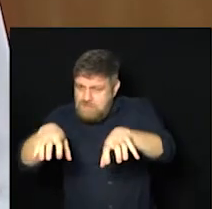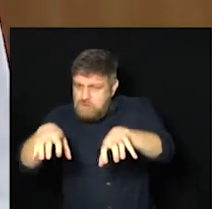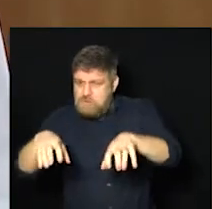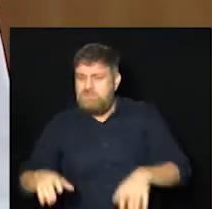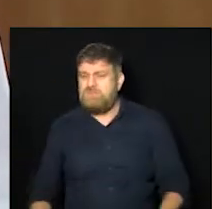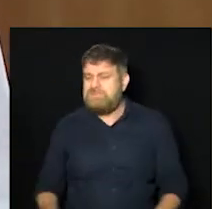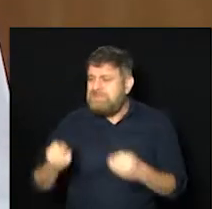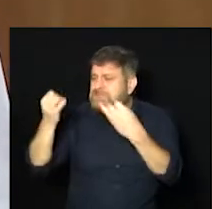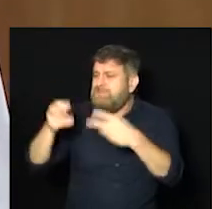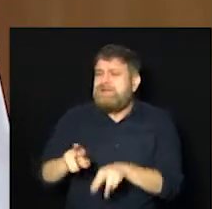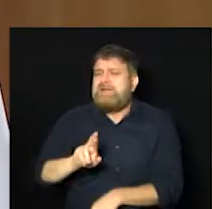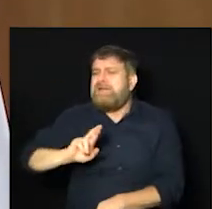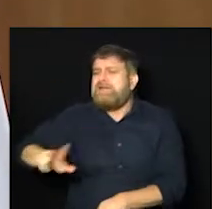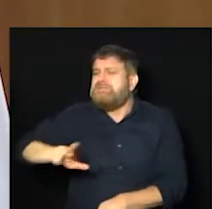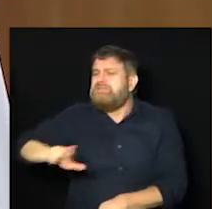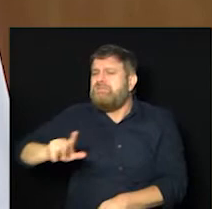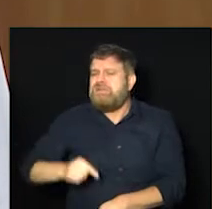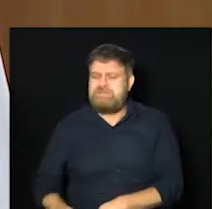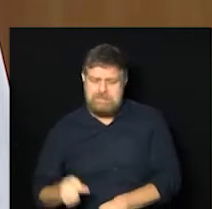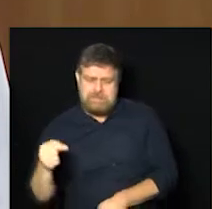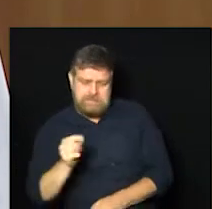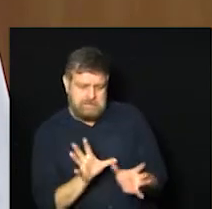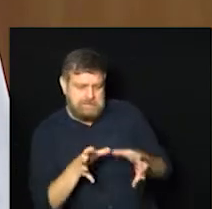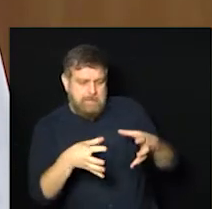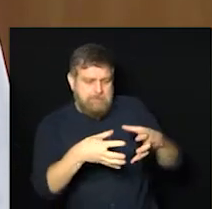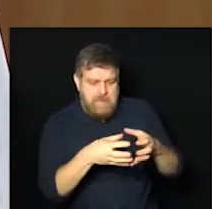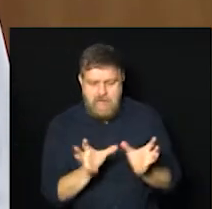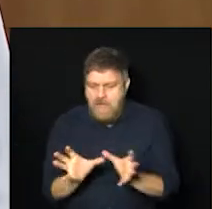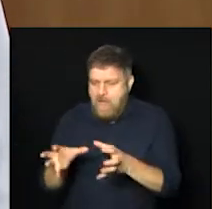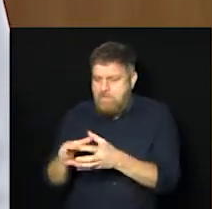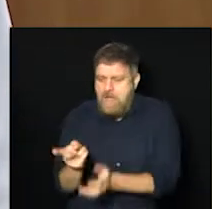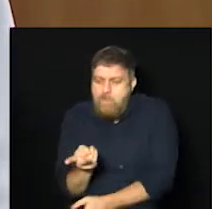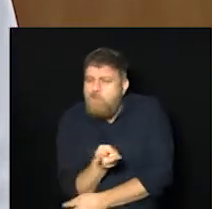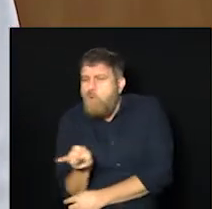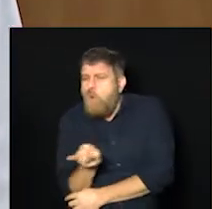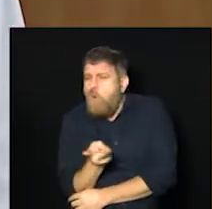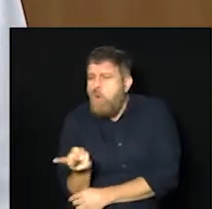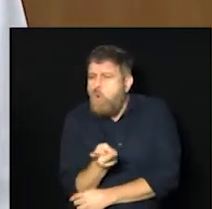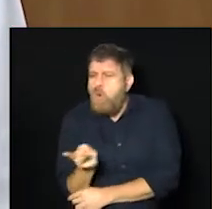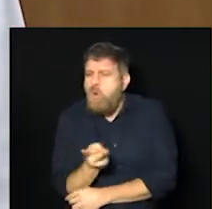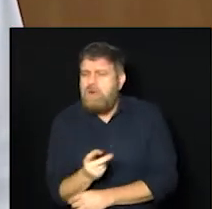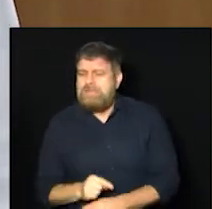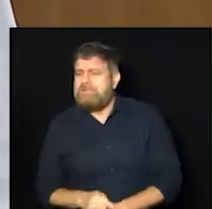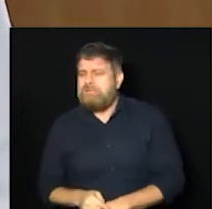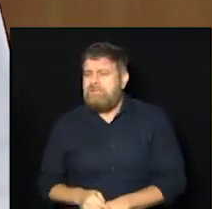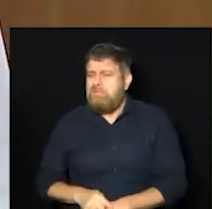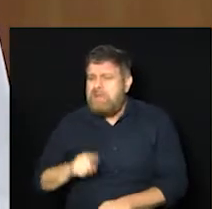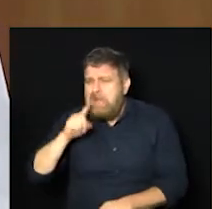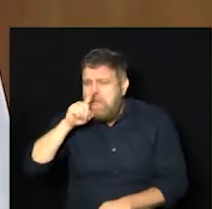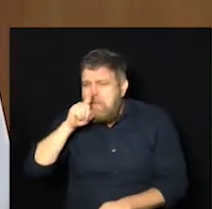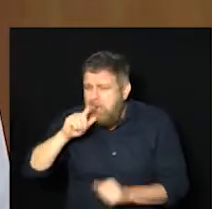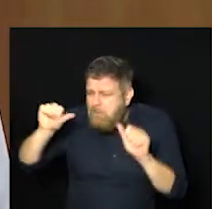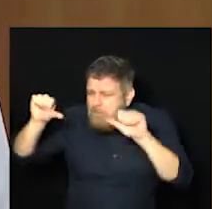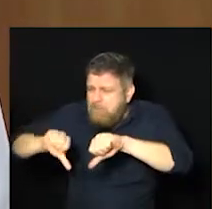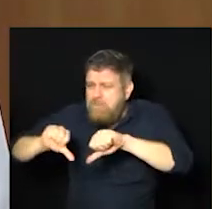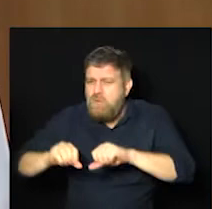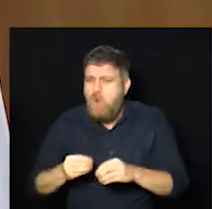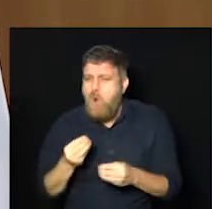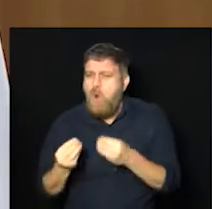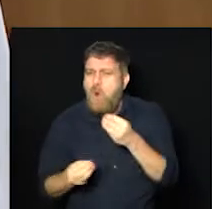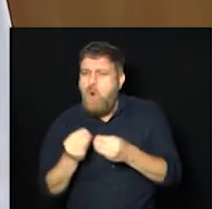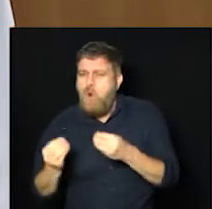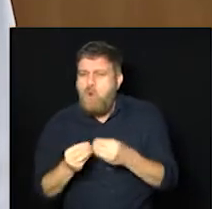explicasse um pouco mais para a gente quais esses dois tipos, qual é o mais agressivo,